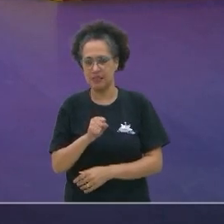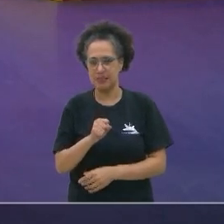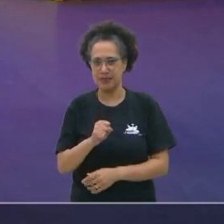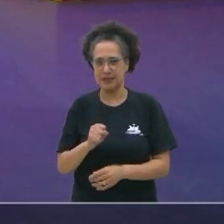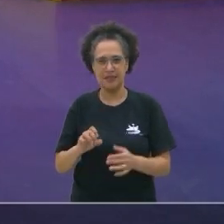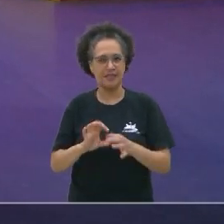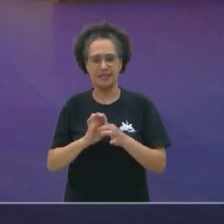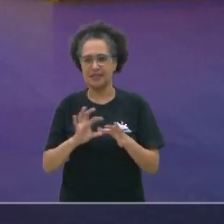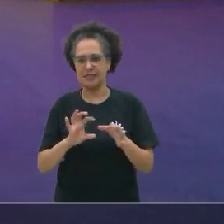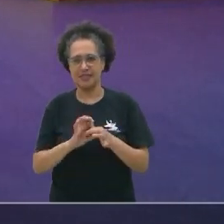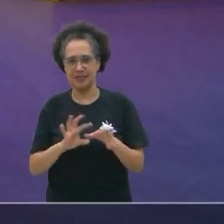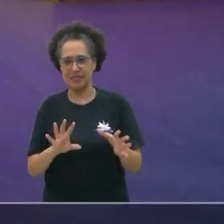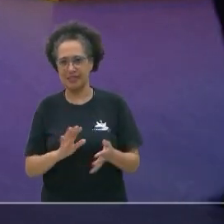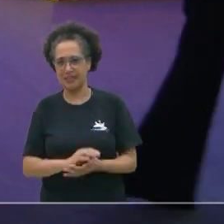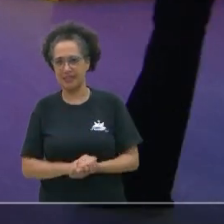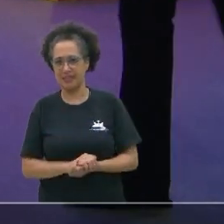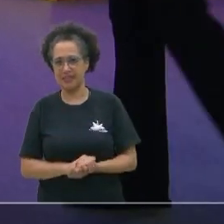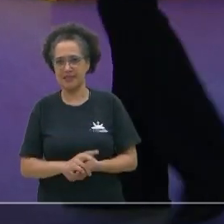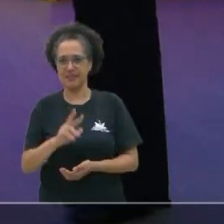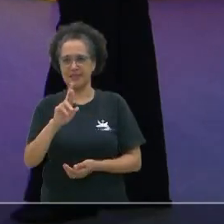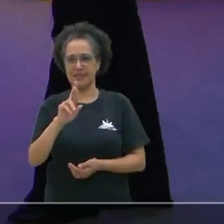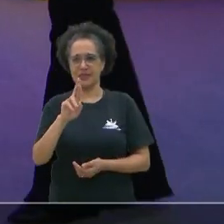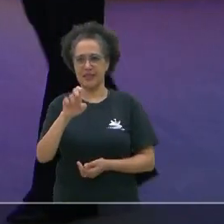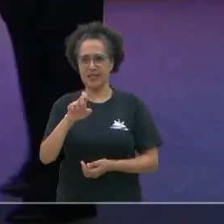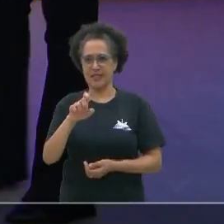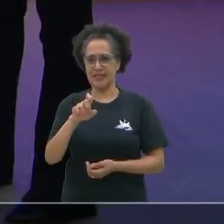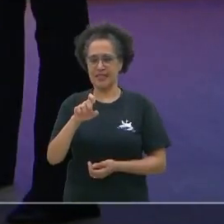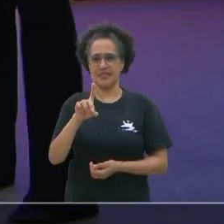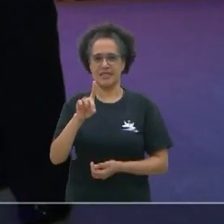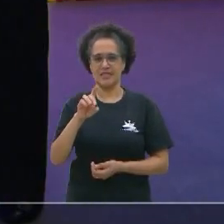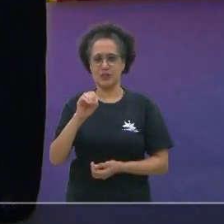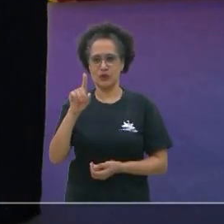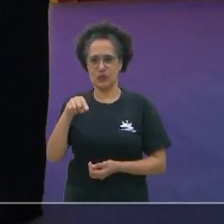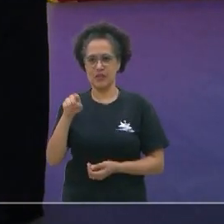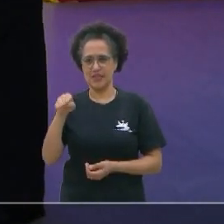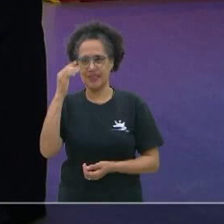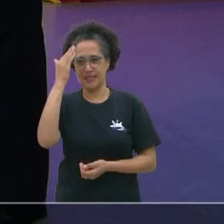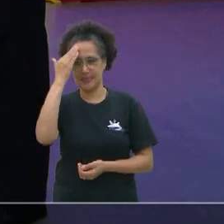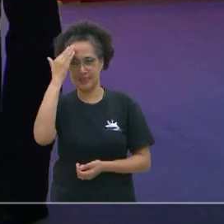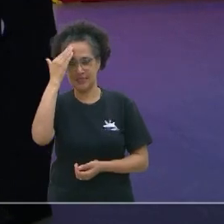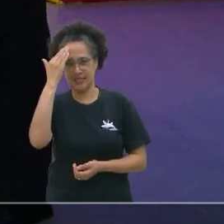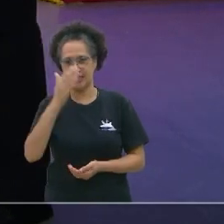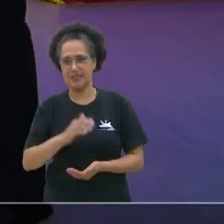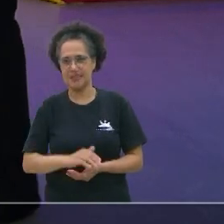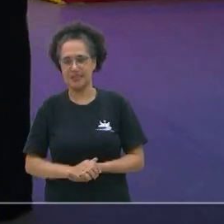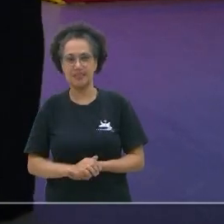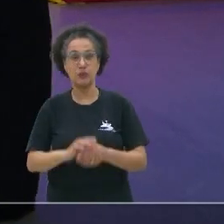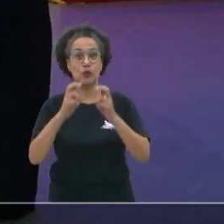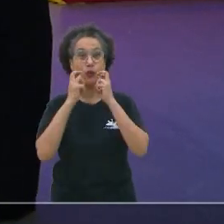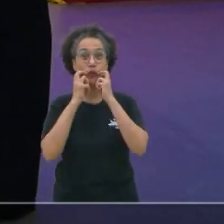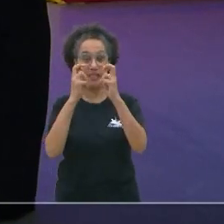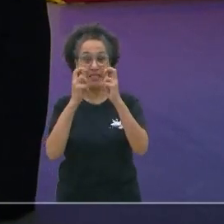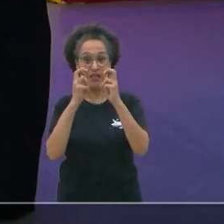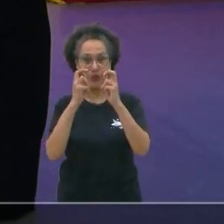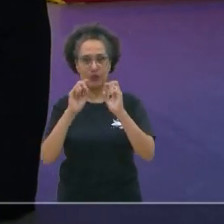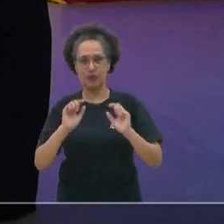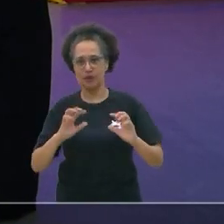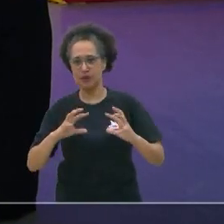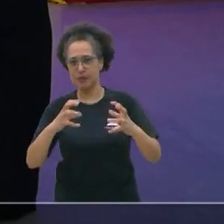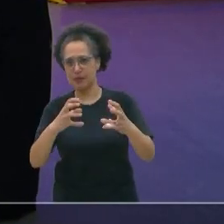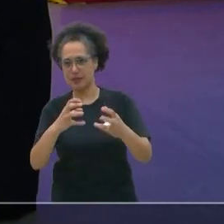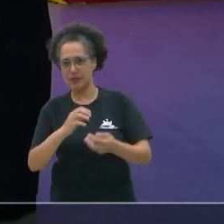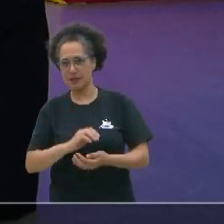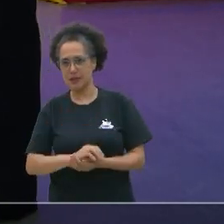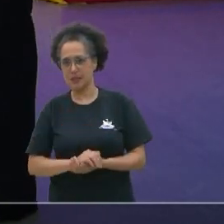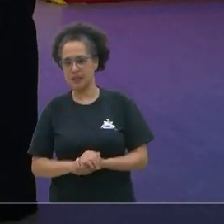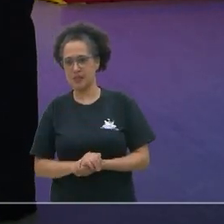É um ré menor e um dó e vai dar certo. O negócio é o seguinte, tu, se essa você sabe também. O grito de guerra lá pra eles é assim, ó...